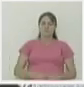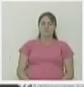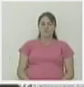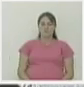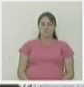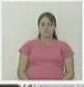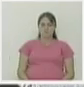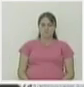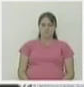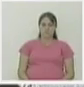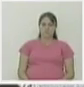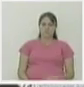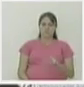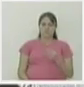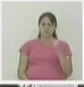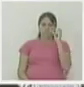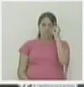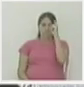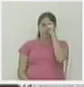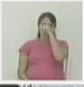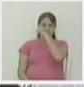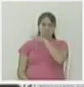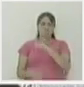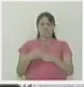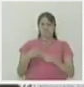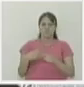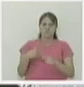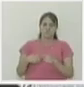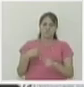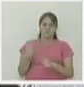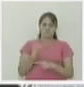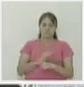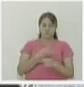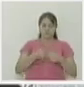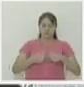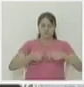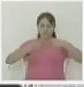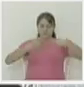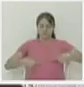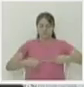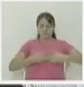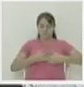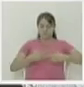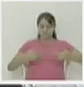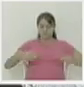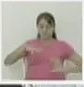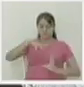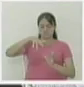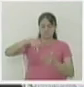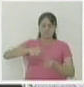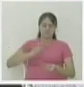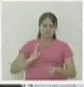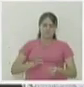muito difícil, porque nós nadamos contra a correnteza continuamente.